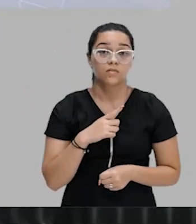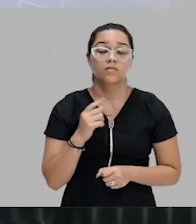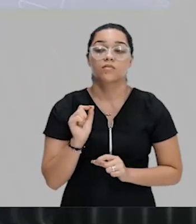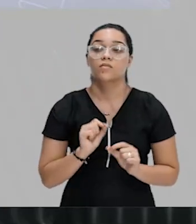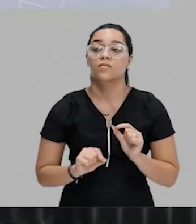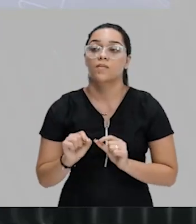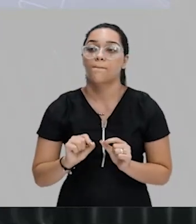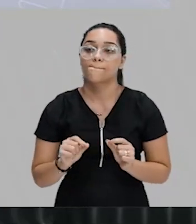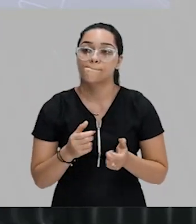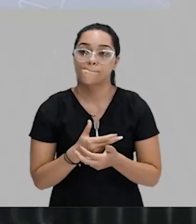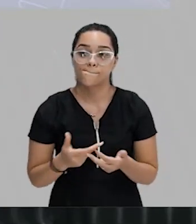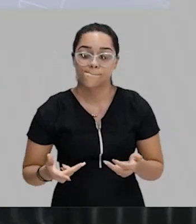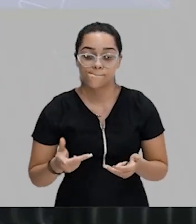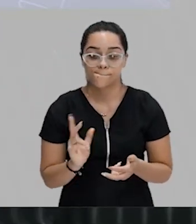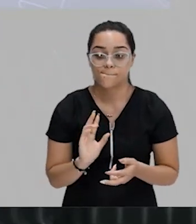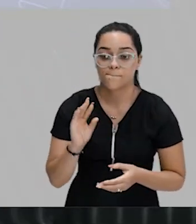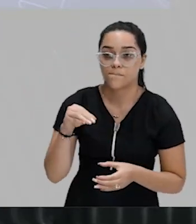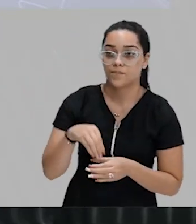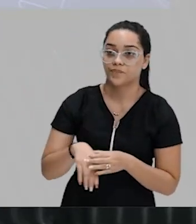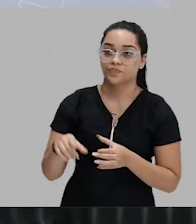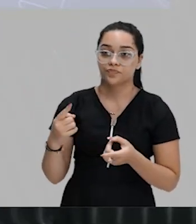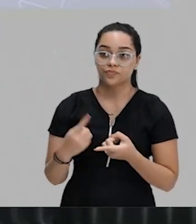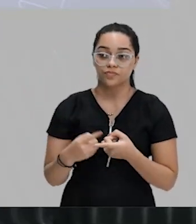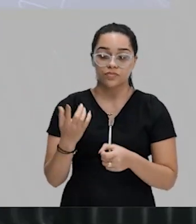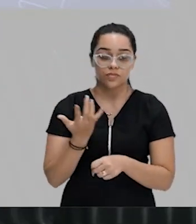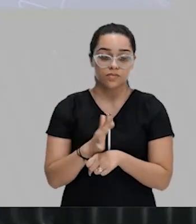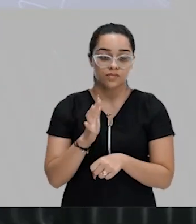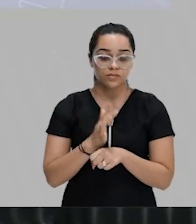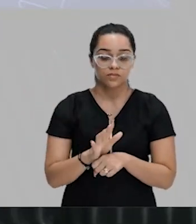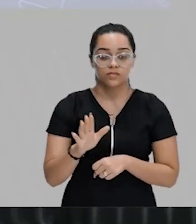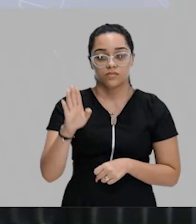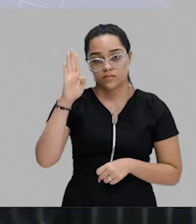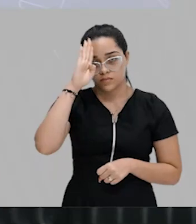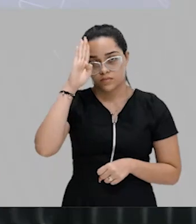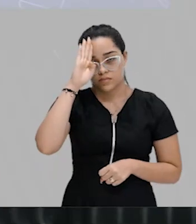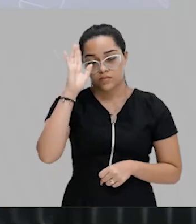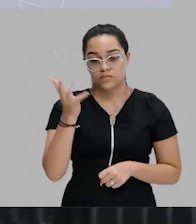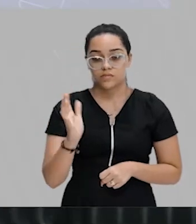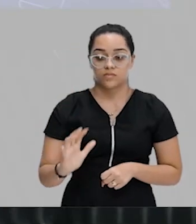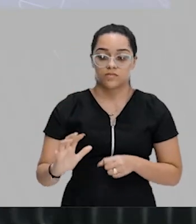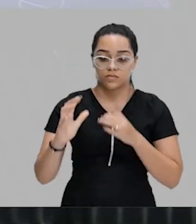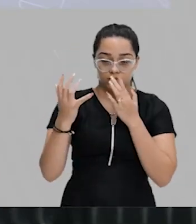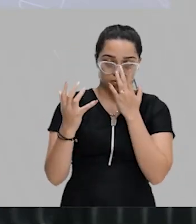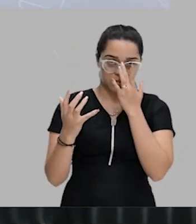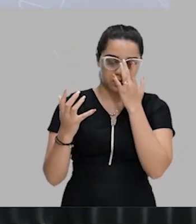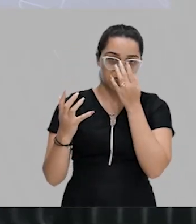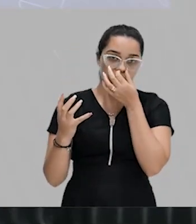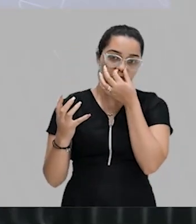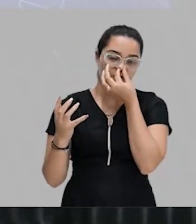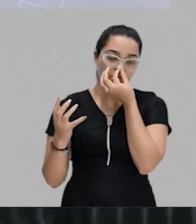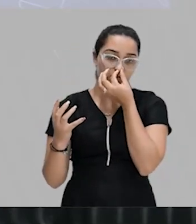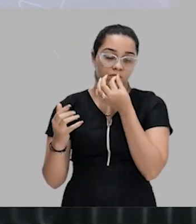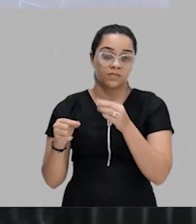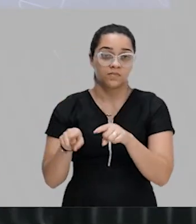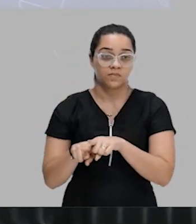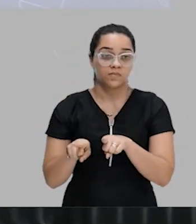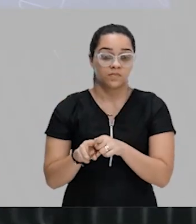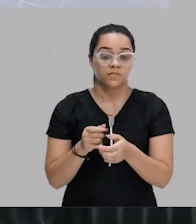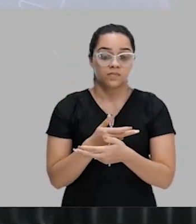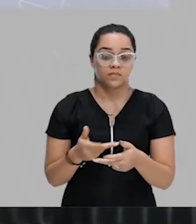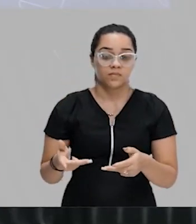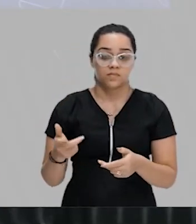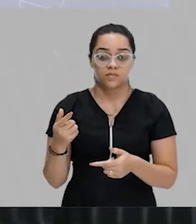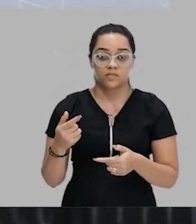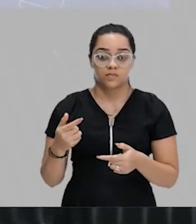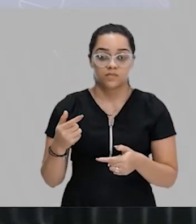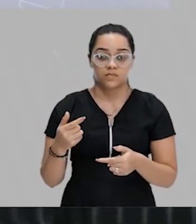teremos uma intensificação, porque essas ações militares já vinham acontecendo, uma intensificação das ações militares